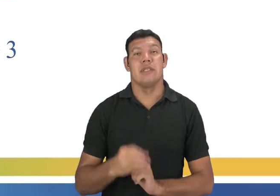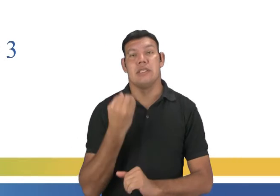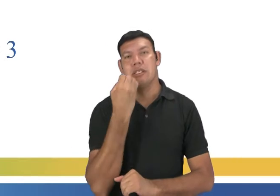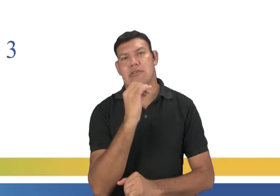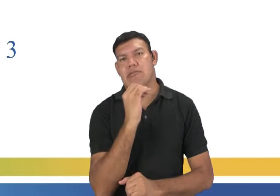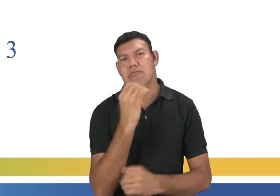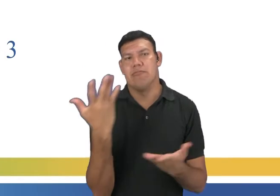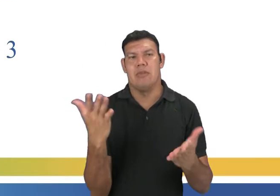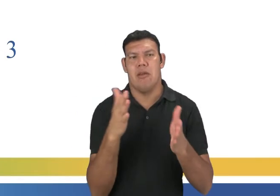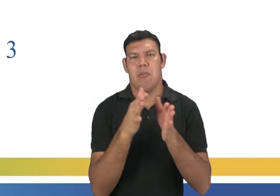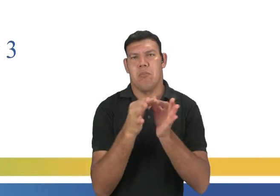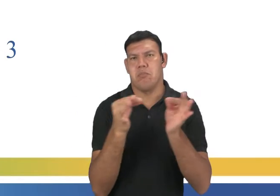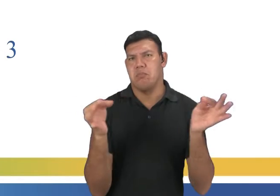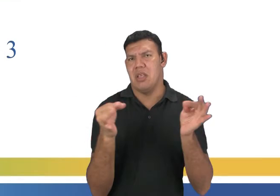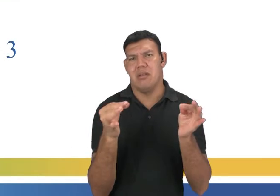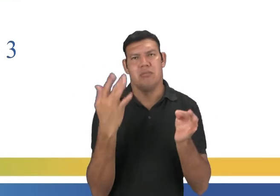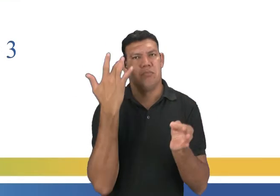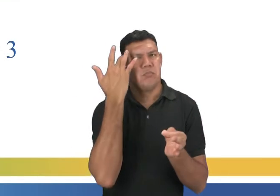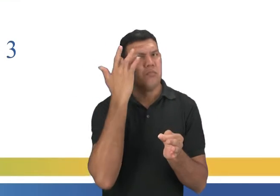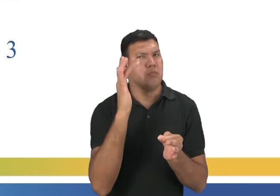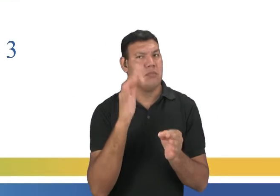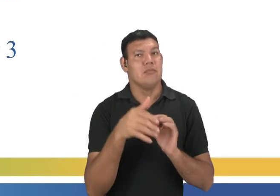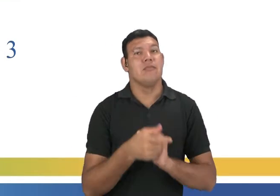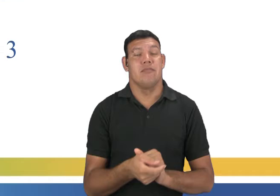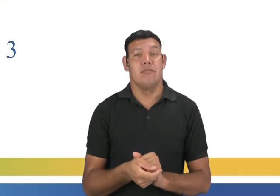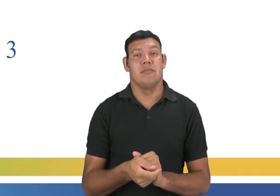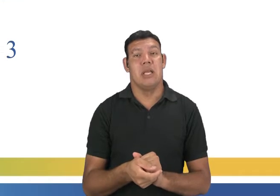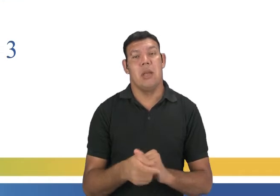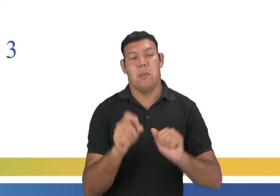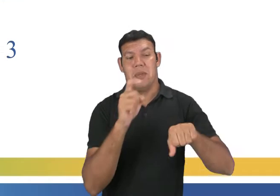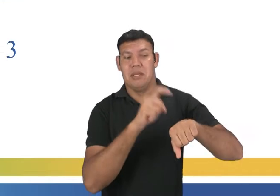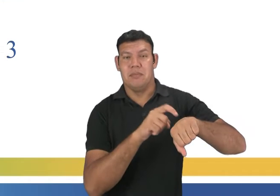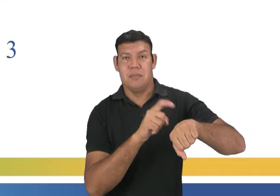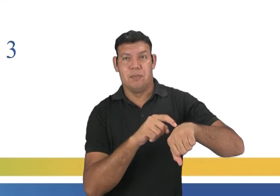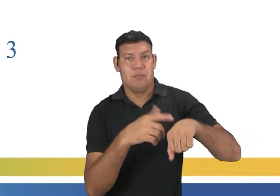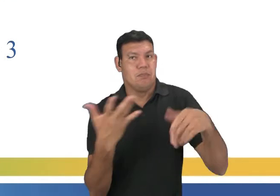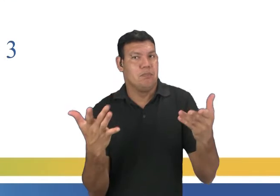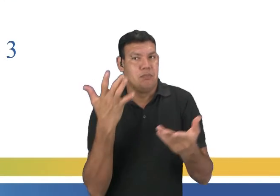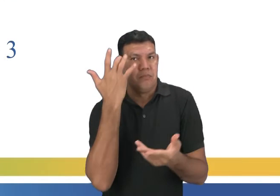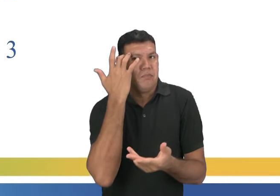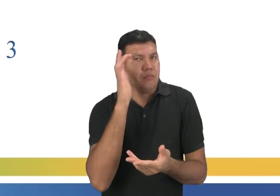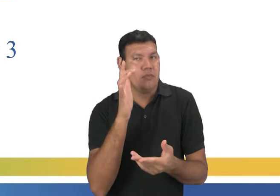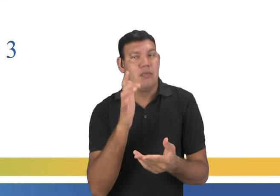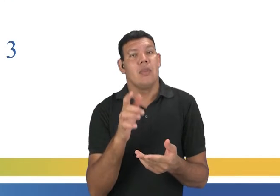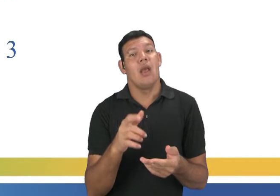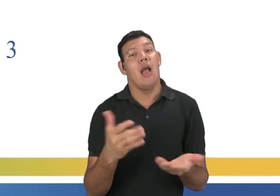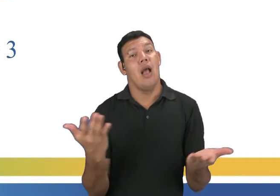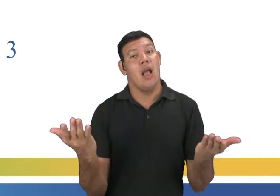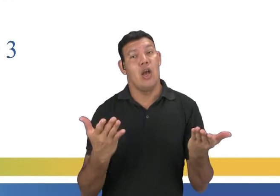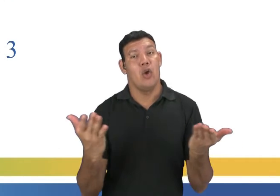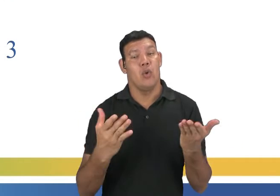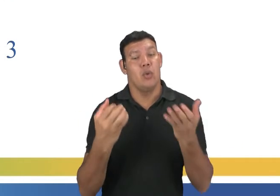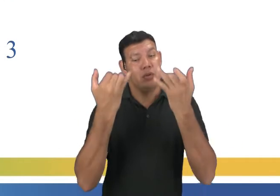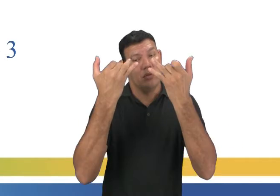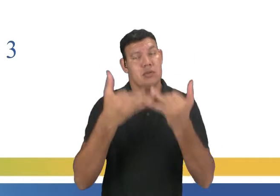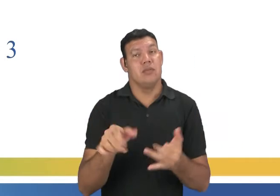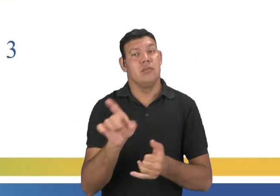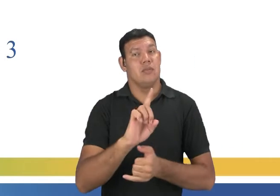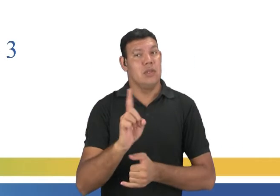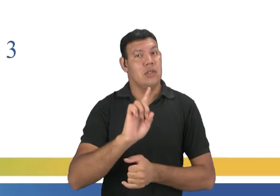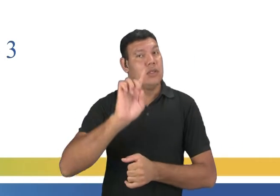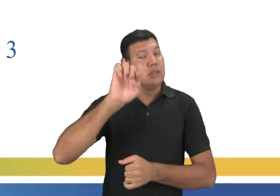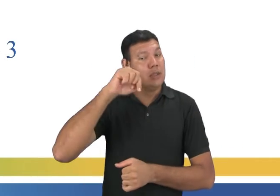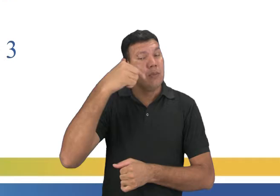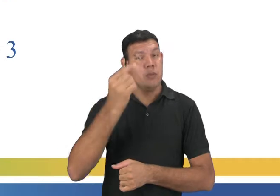é 3 eventos em 1 minuto, mas só coloquei 3 nesse primeiro momento, nós não vamos falar das unidades